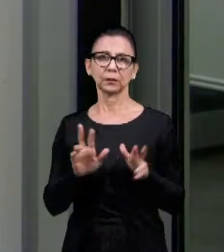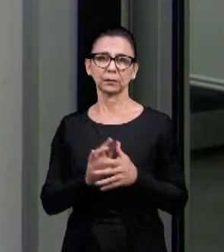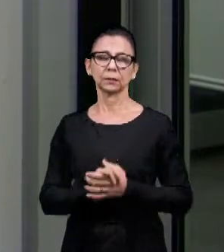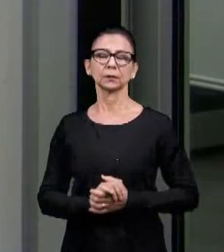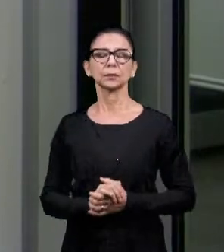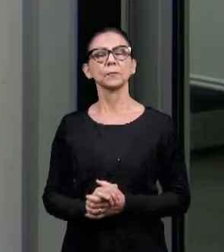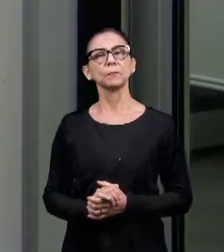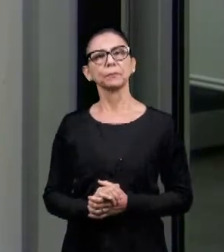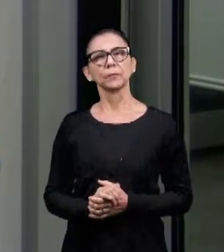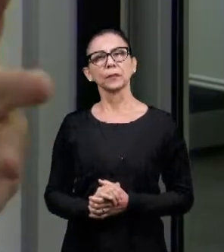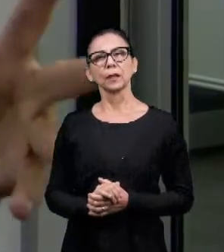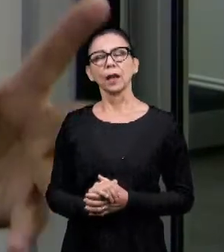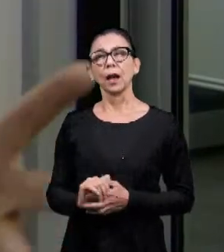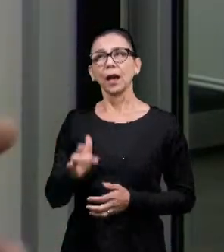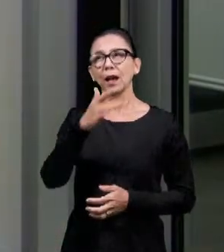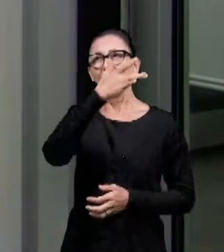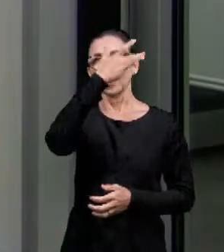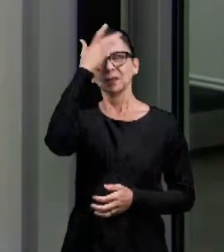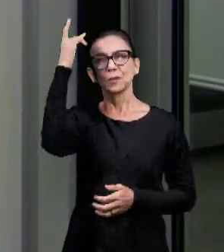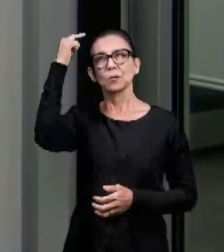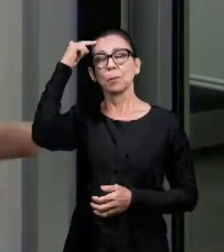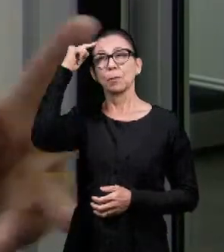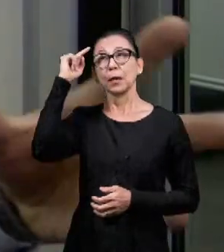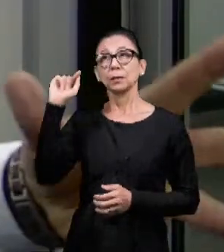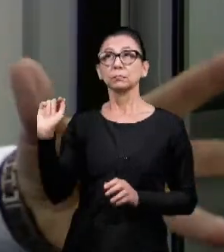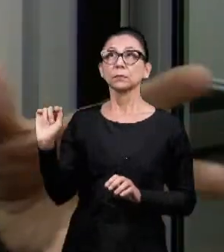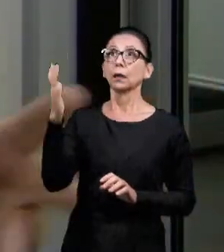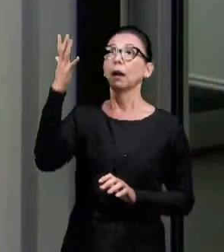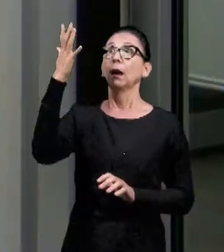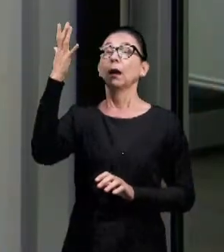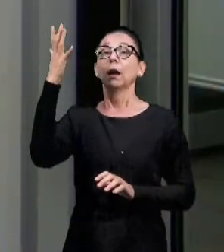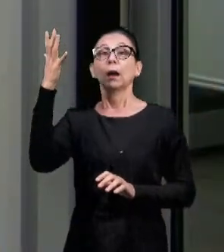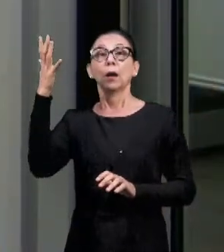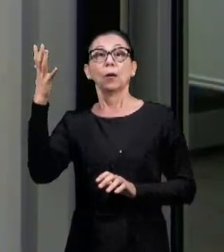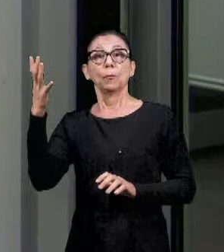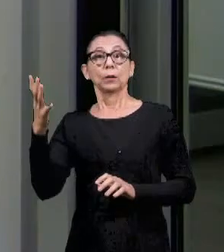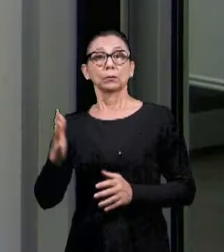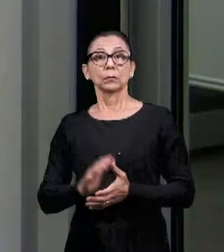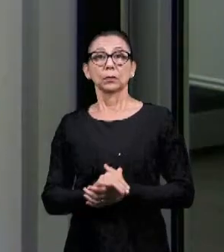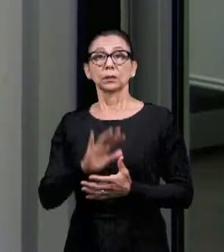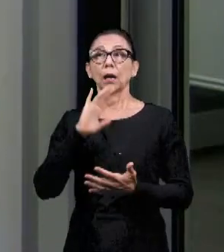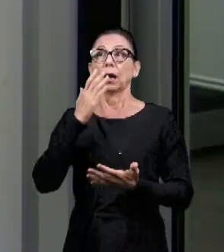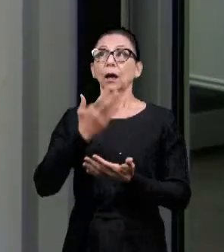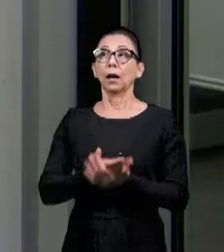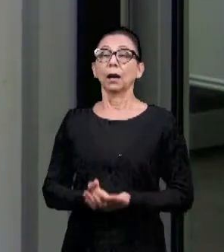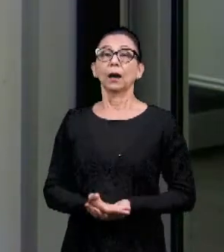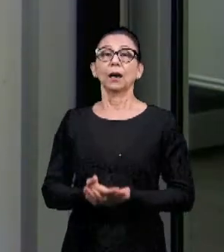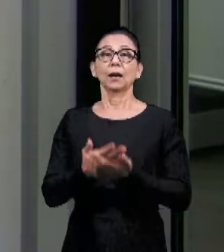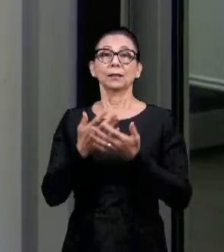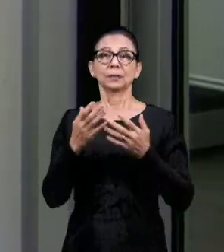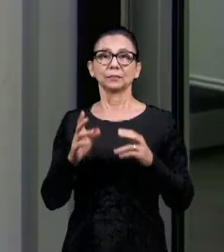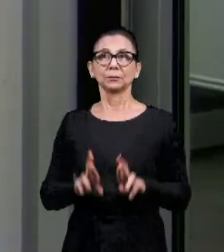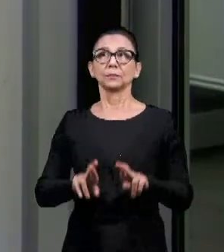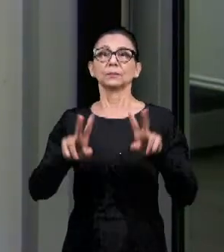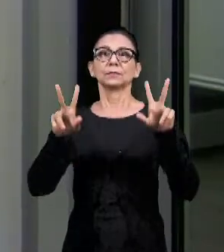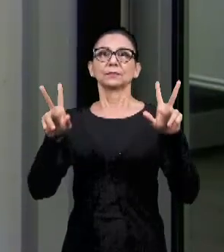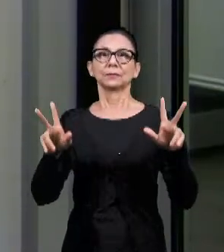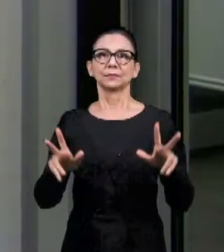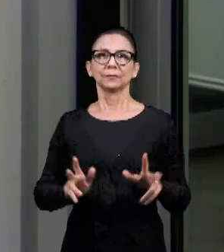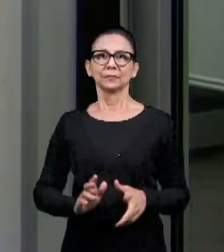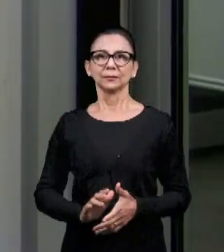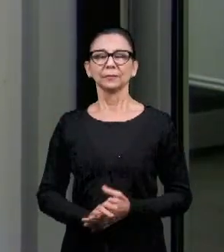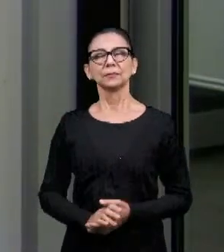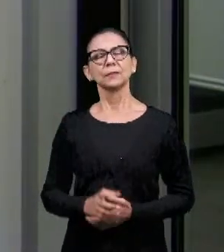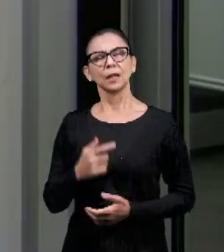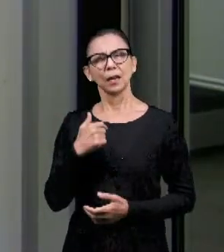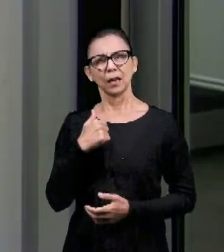Muitos pensam que tem que acontecer algo assim, muito extraordinário, diferente. Mas eu confesso que assim, a